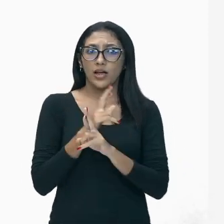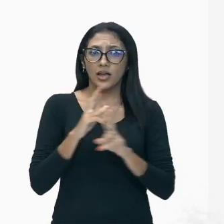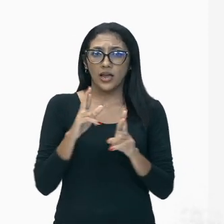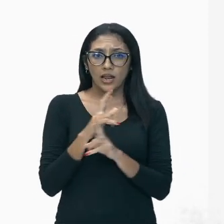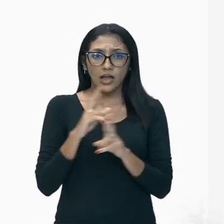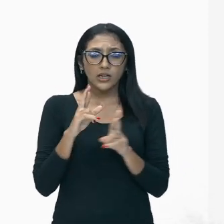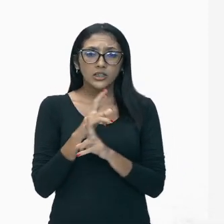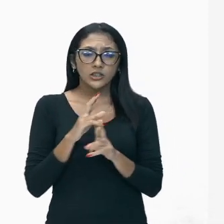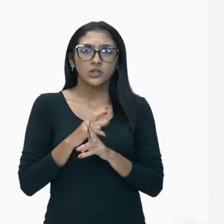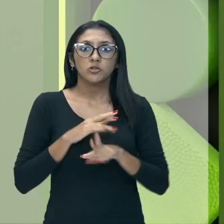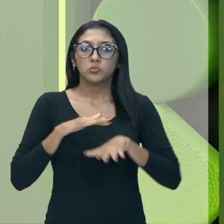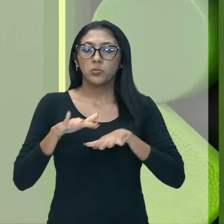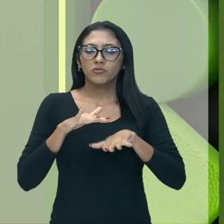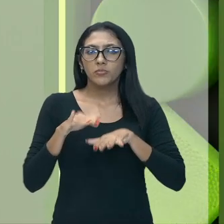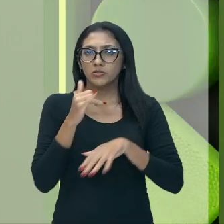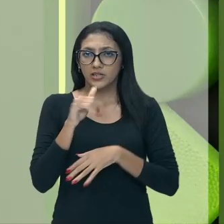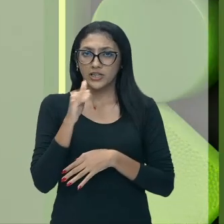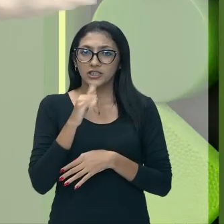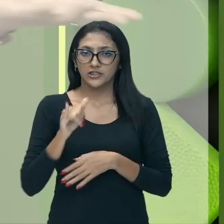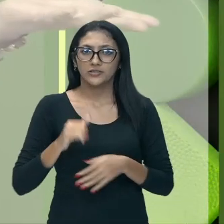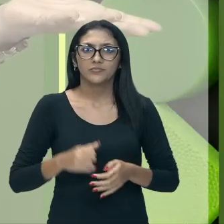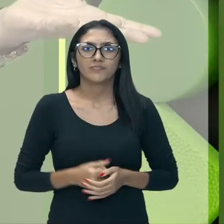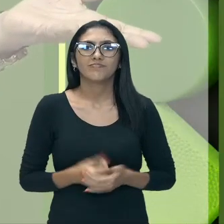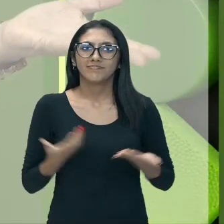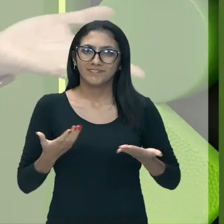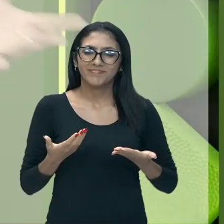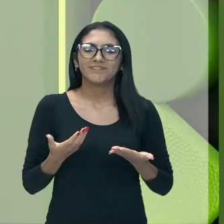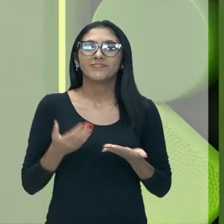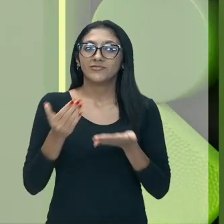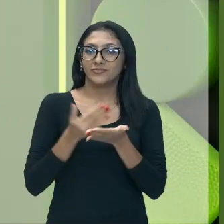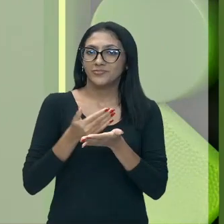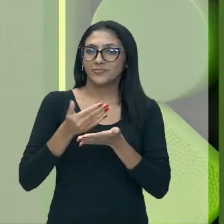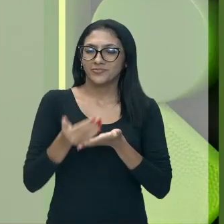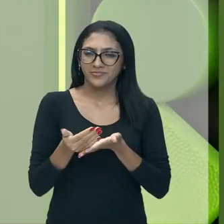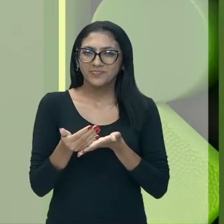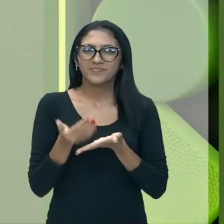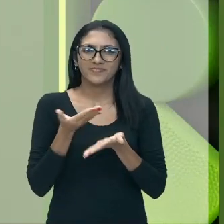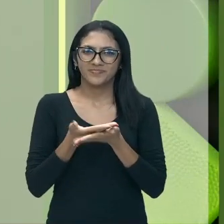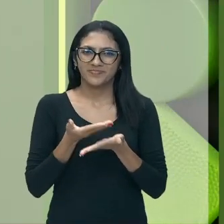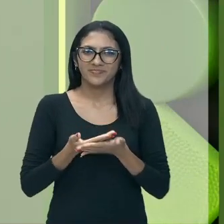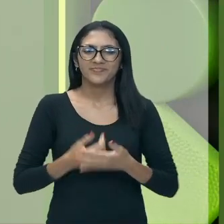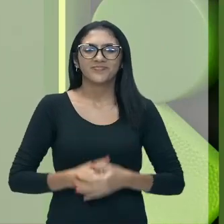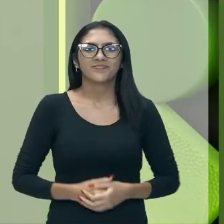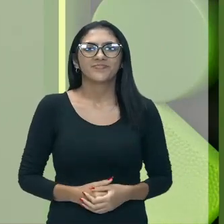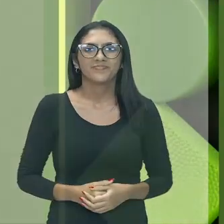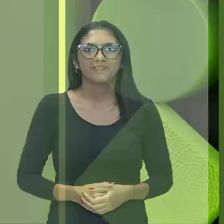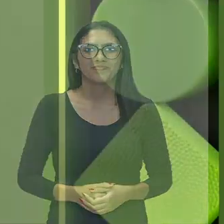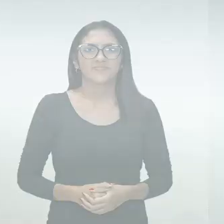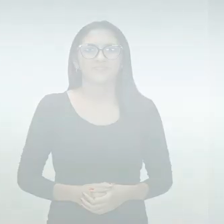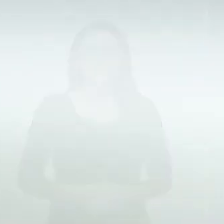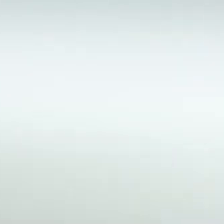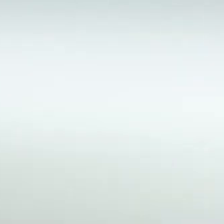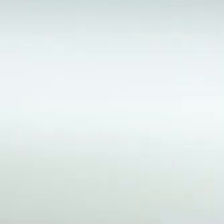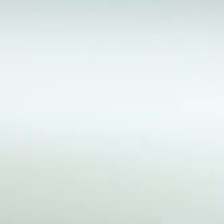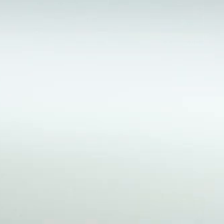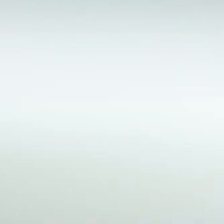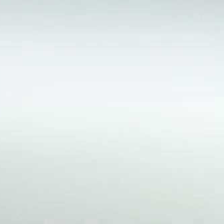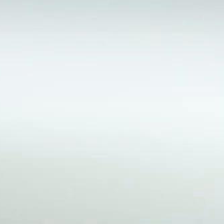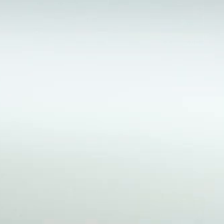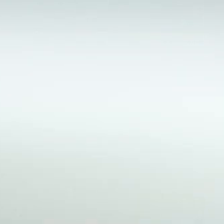a eletrodinâmica. Muito bem, pessoal. E agora vamos à nossa aula.